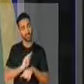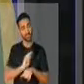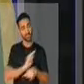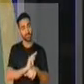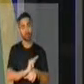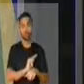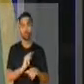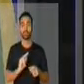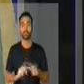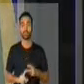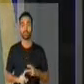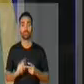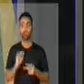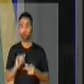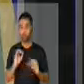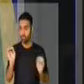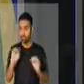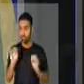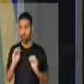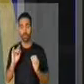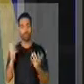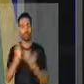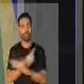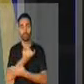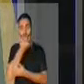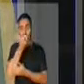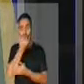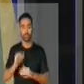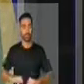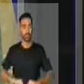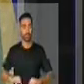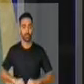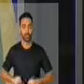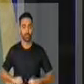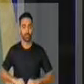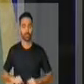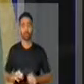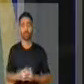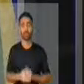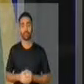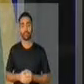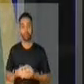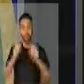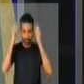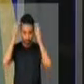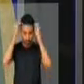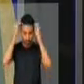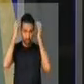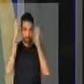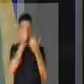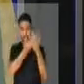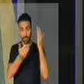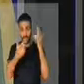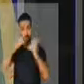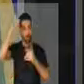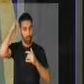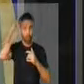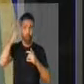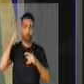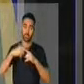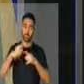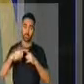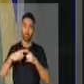devida, leva ao sofrimento, à perda de cabelo, por muitas vezes devido